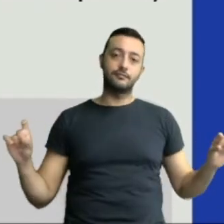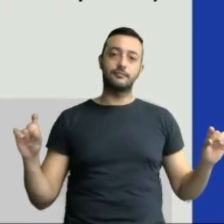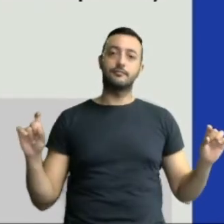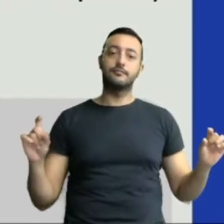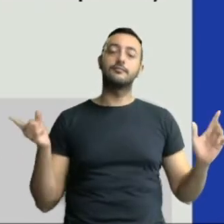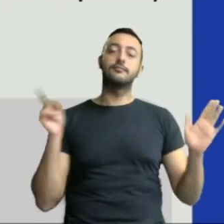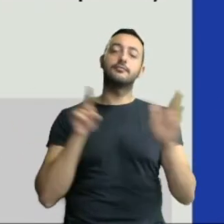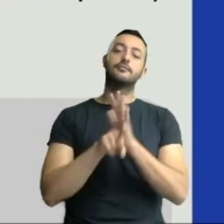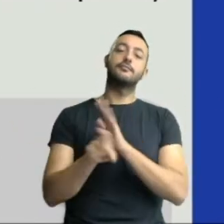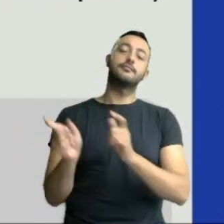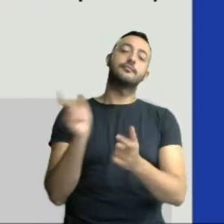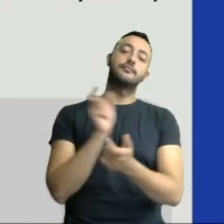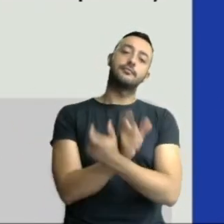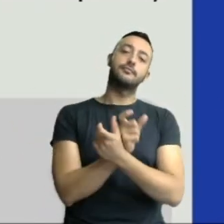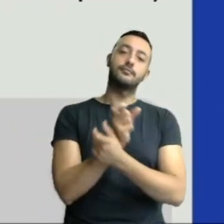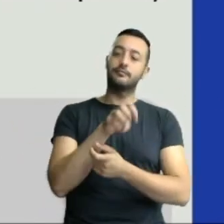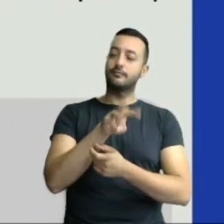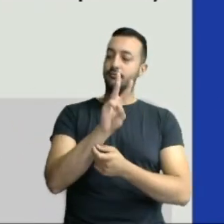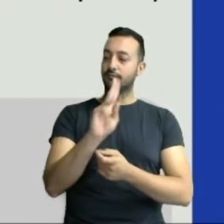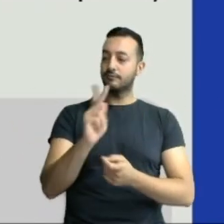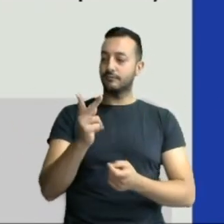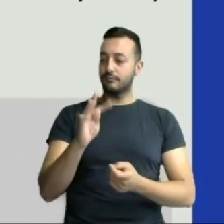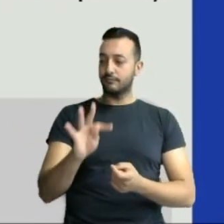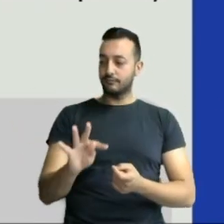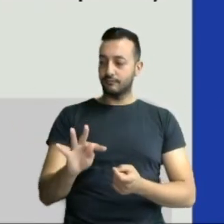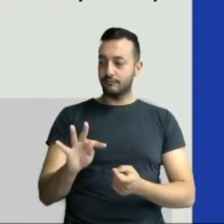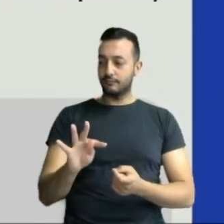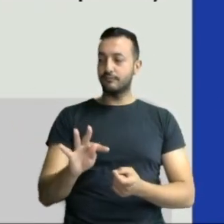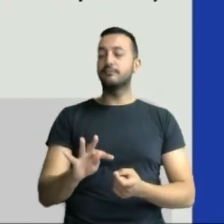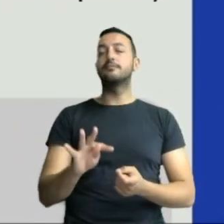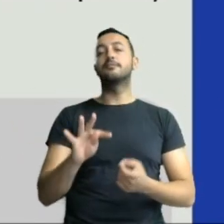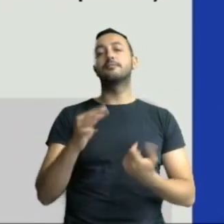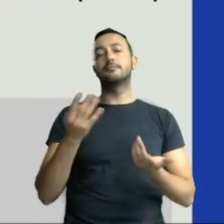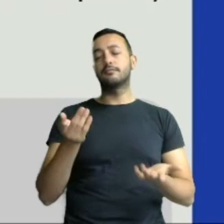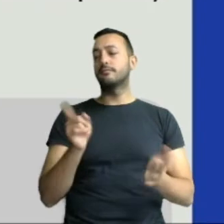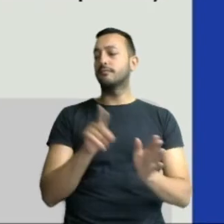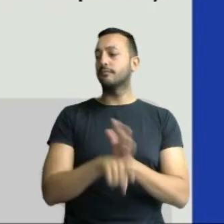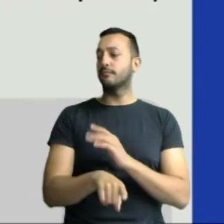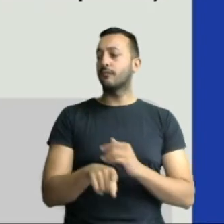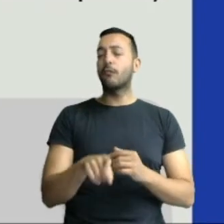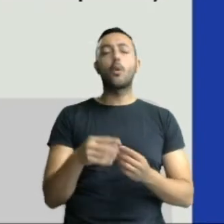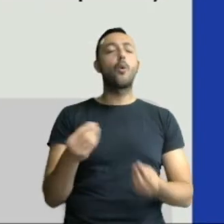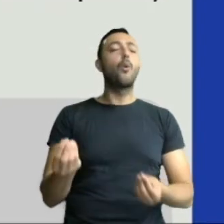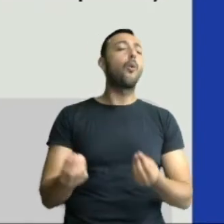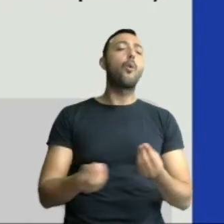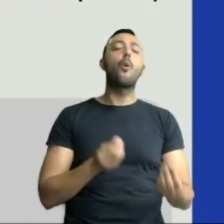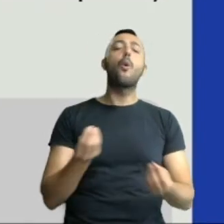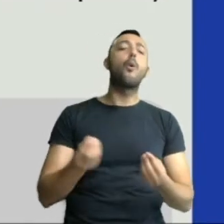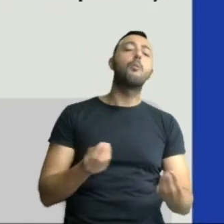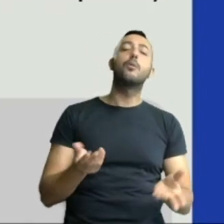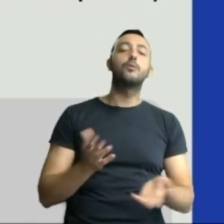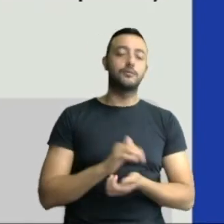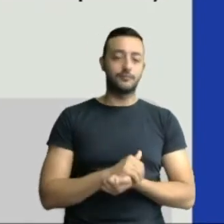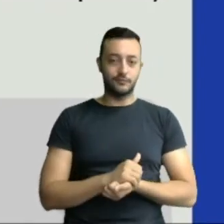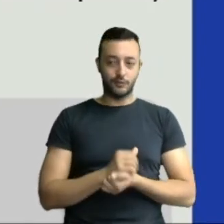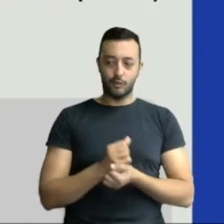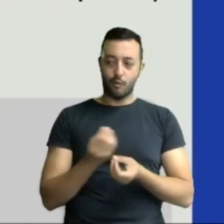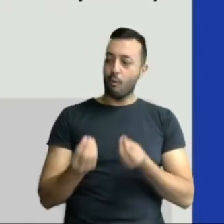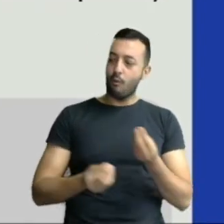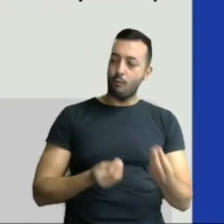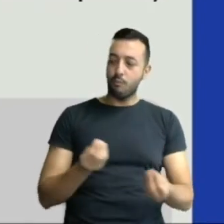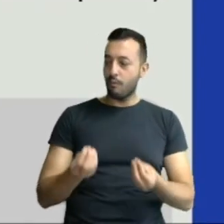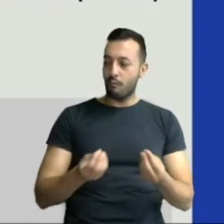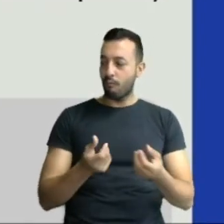com o interrogative pronoun what. What like? Né? Que significa como é, como foi, como